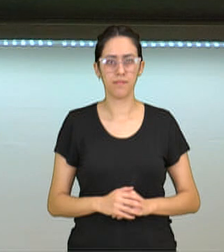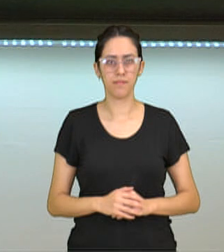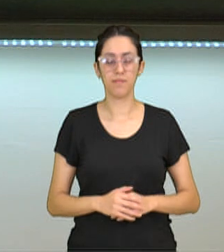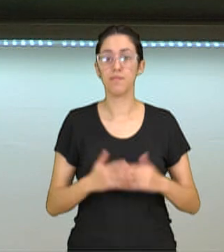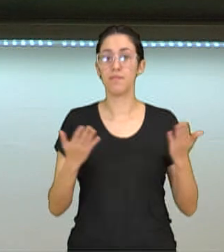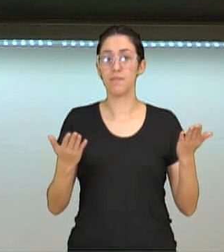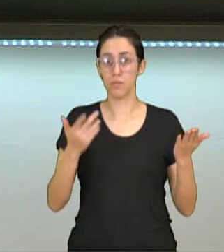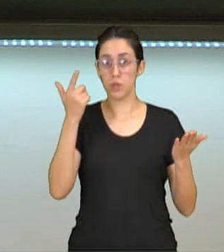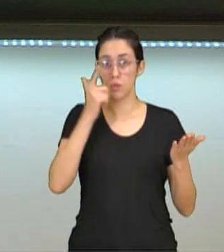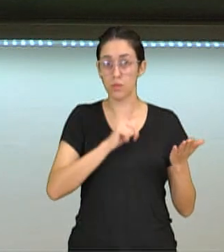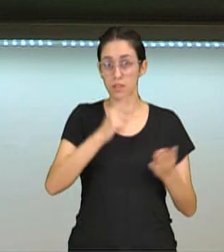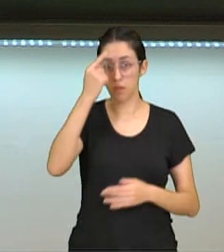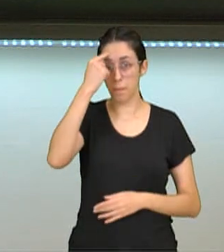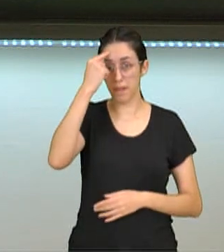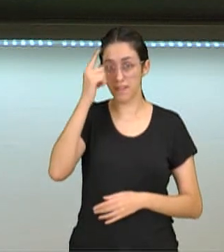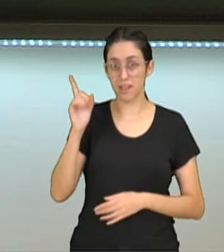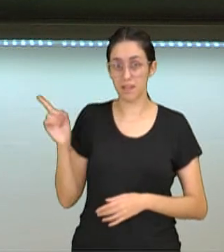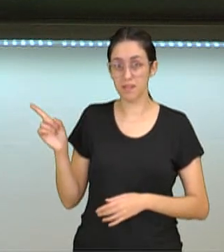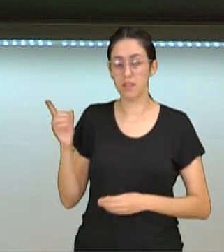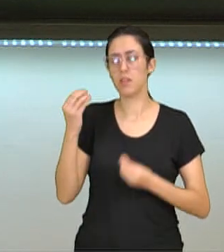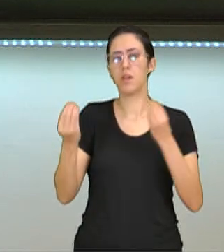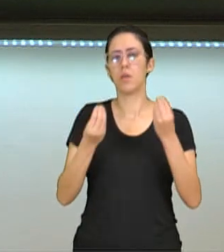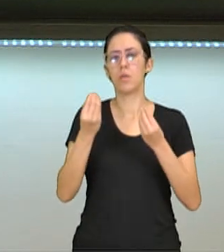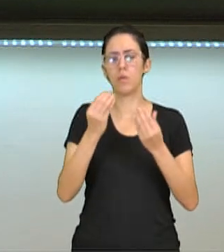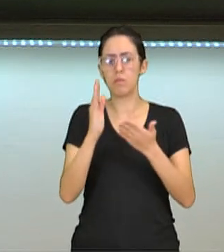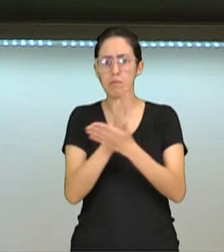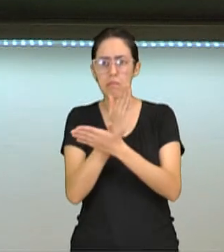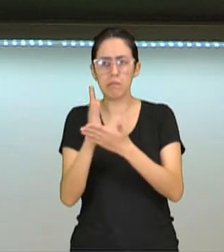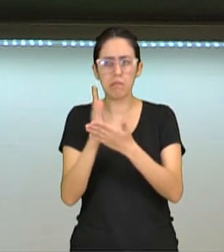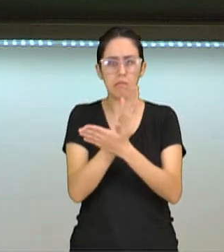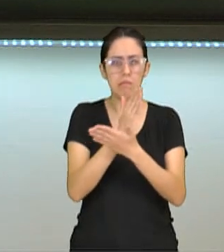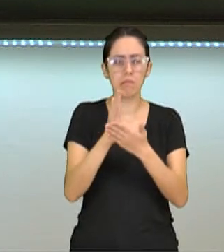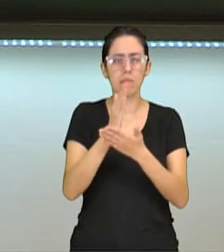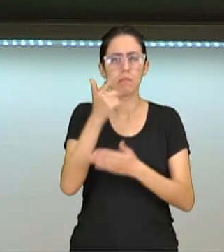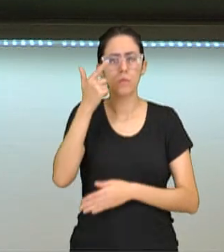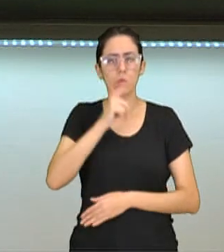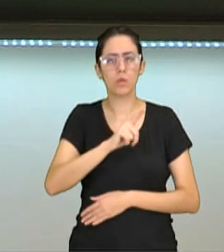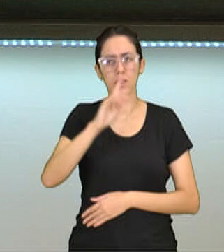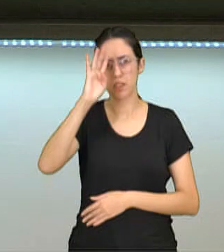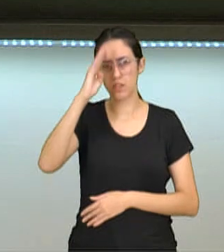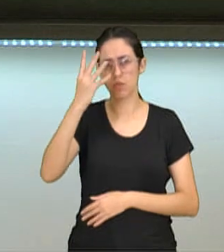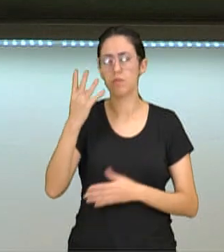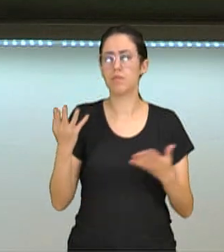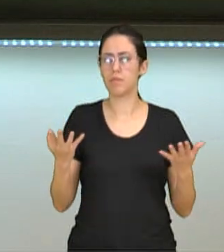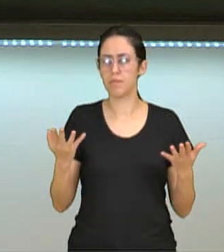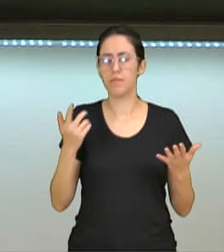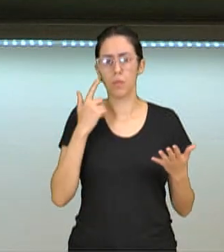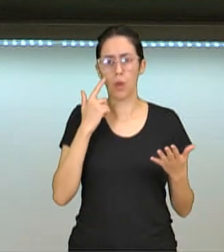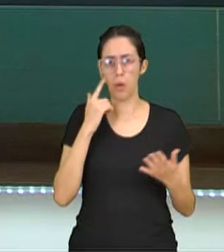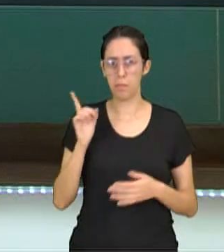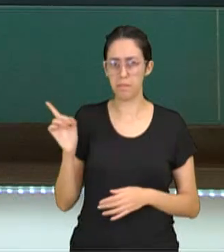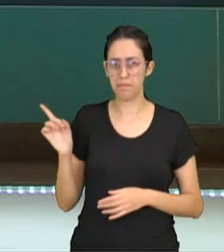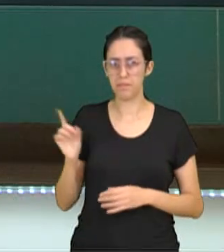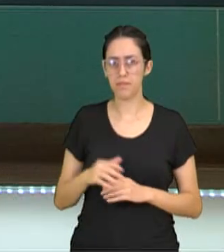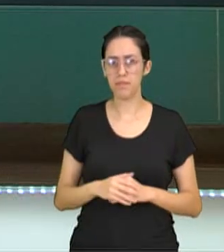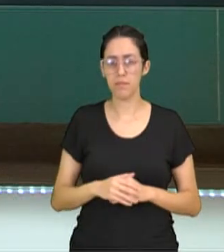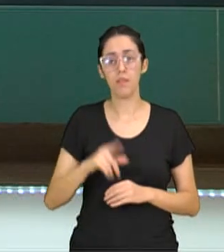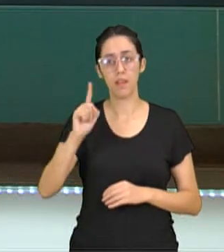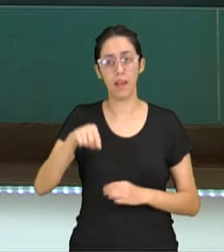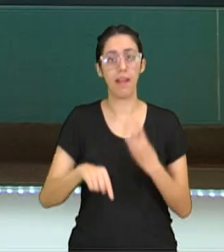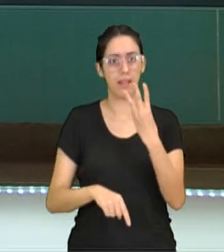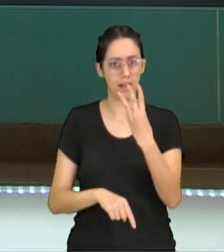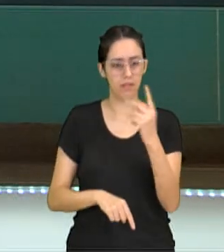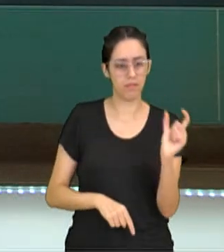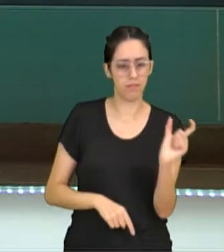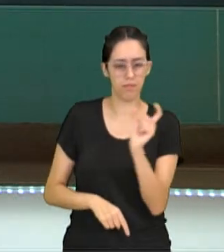E daí, conseguiu pensar em alguma coisa? Como que você pode desmembrar essa expressão aí? Vamos dar uma olhada nela. Ele é um trinômio,